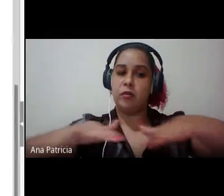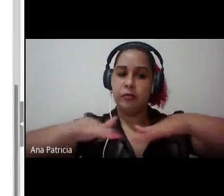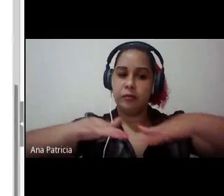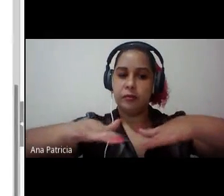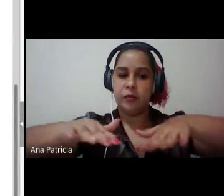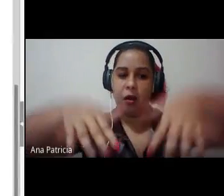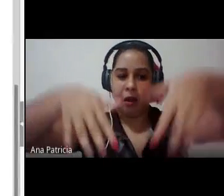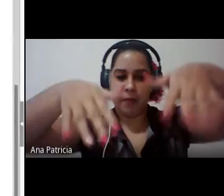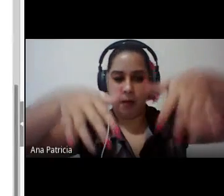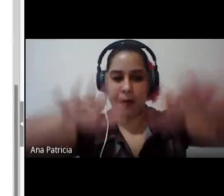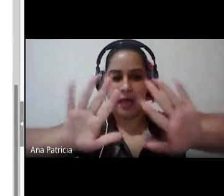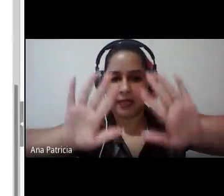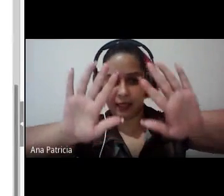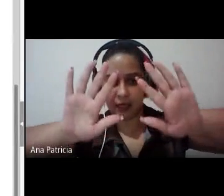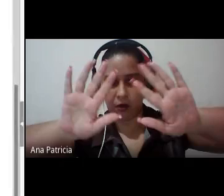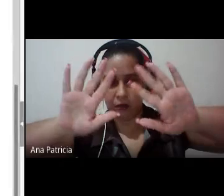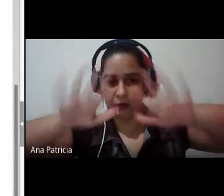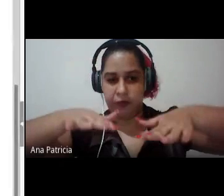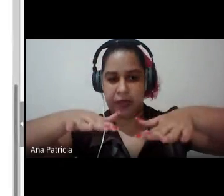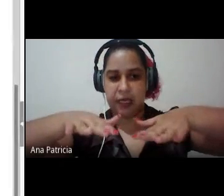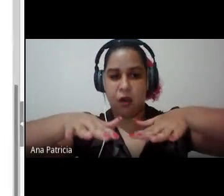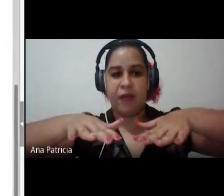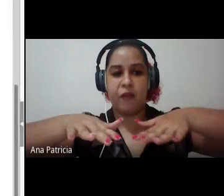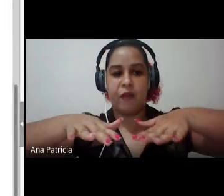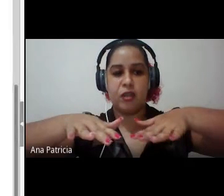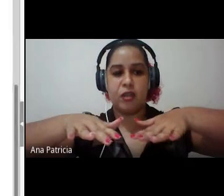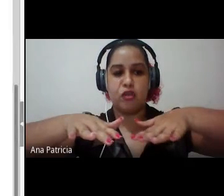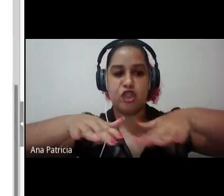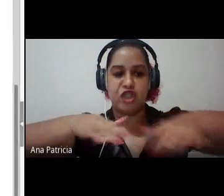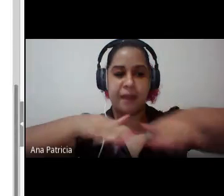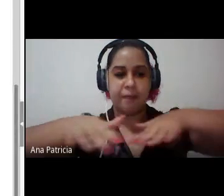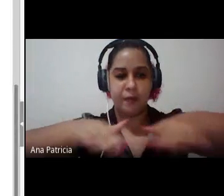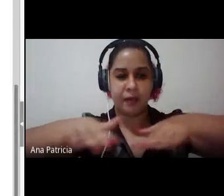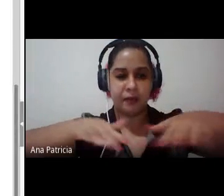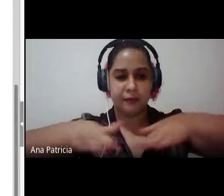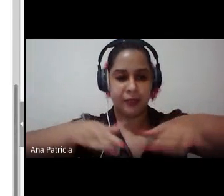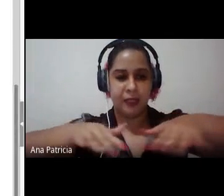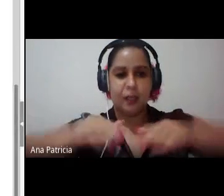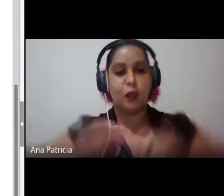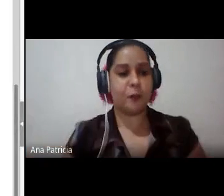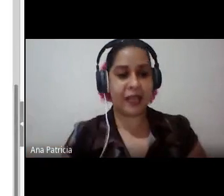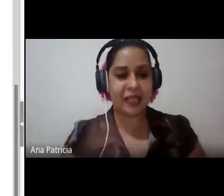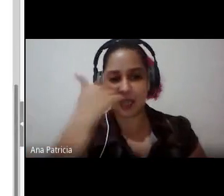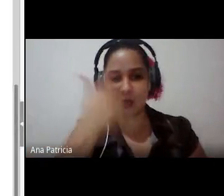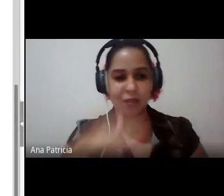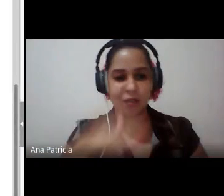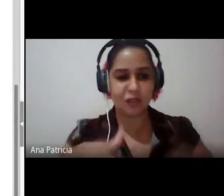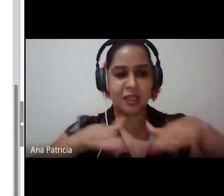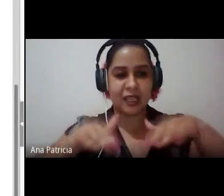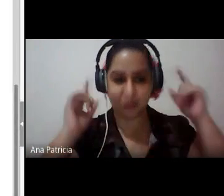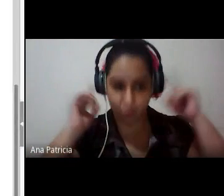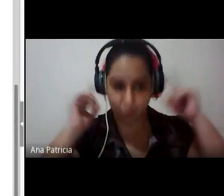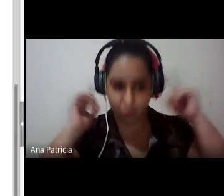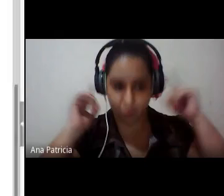Movimento. Ó, minha mão aberta assim, ó. Faz aqui como quem fosse um DJ. Movimento. Eu tô crente que eu sou um DJ,